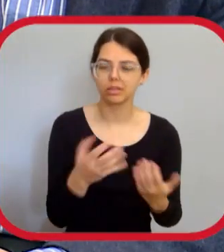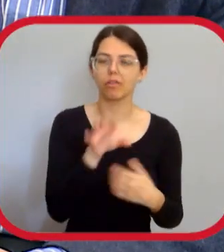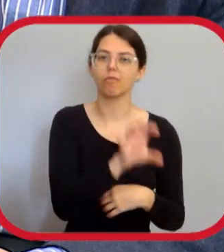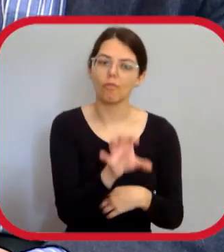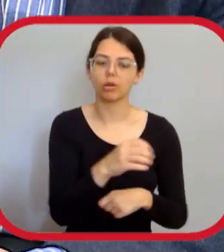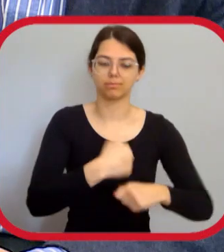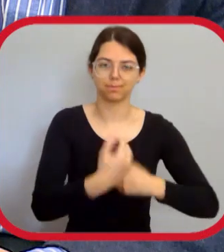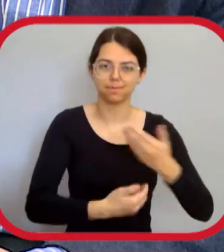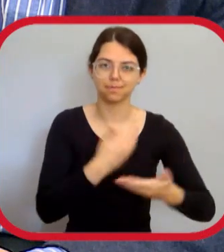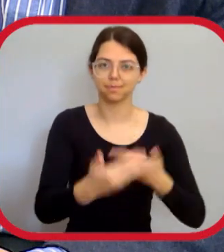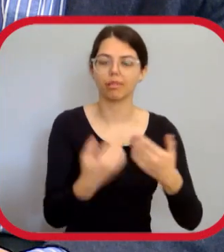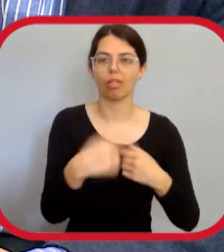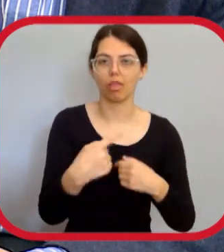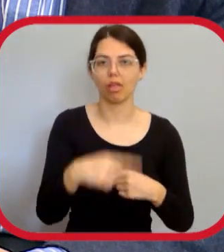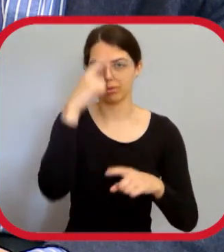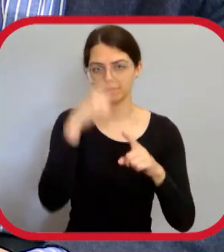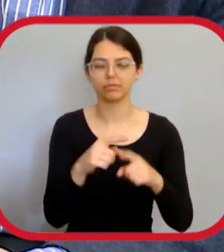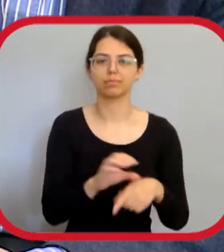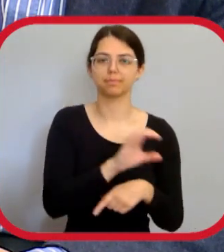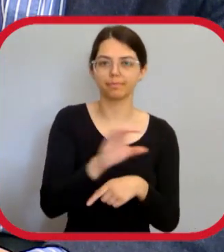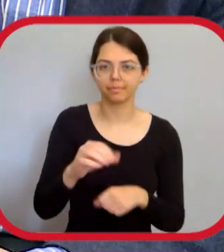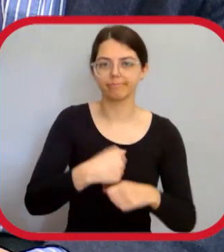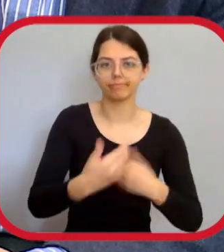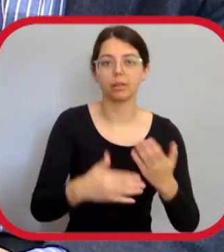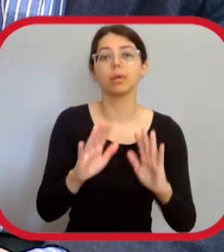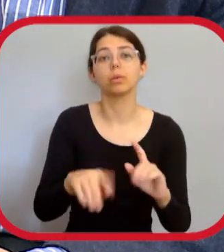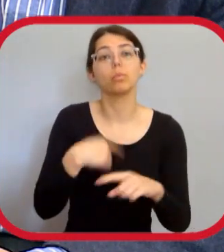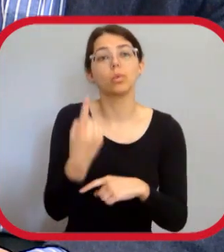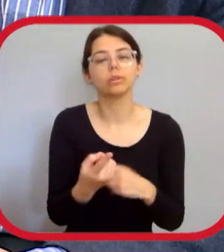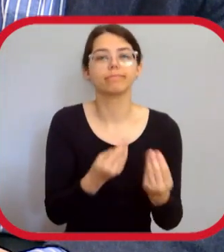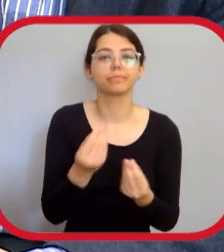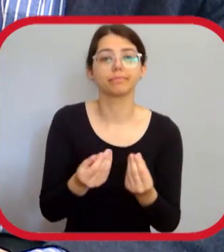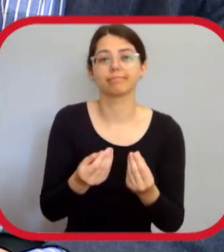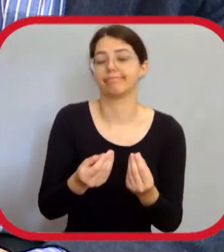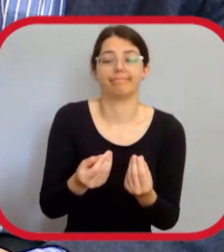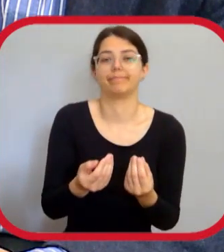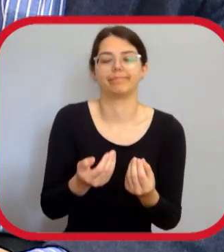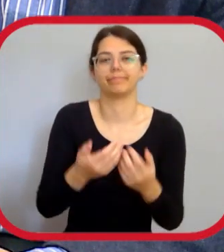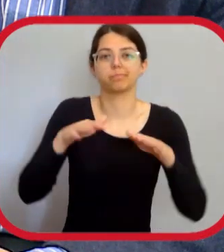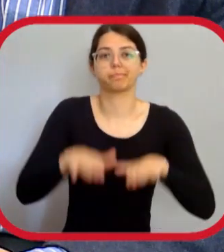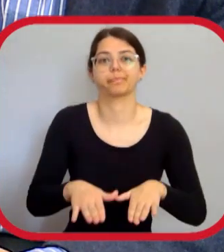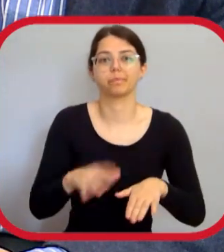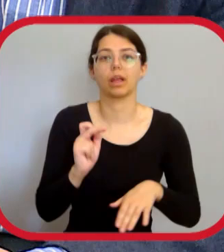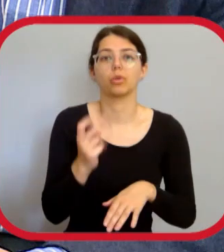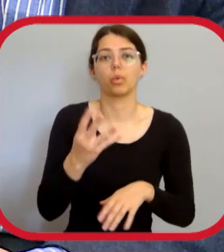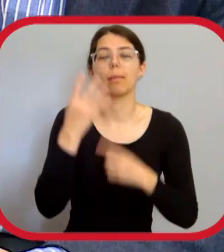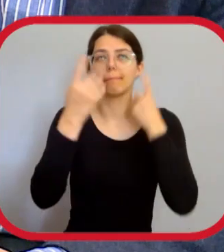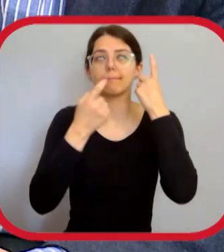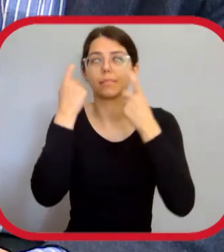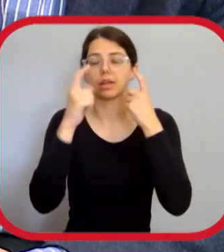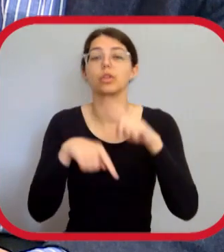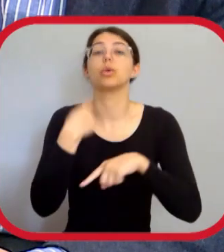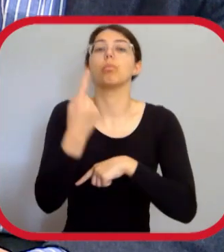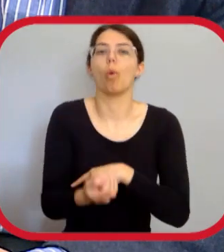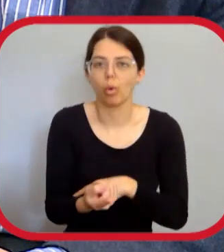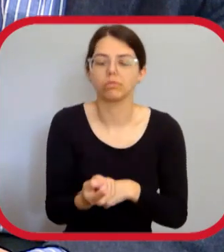corajosa. Finalmente, existe uma forma implementada para distribuir orçamento, mas depois ficou a meio. Ficou a meio, disse eu